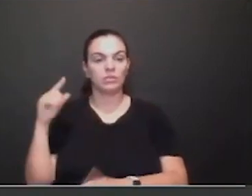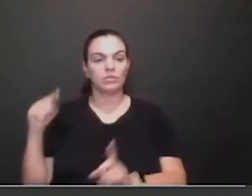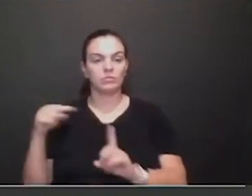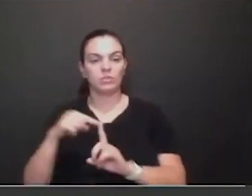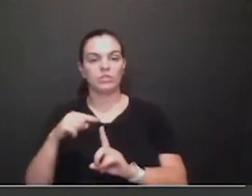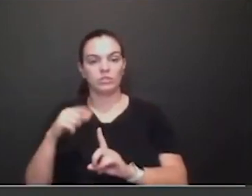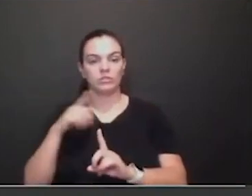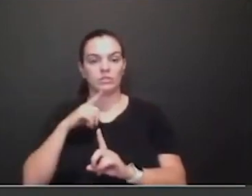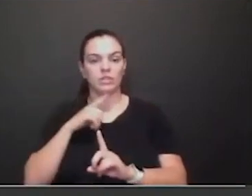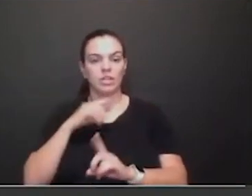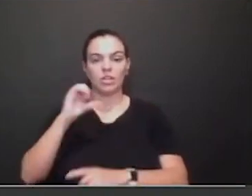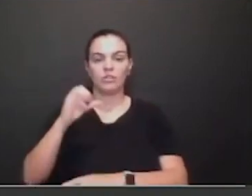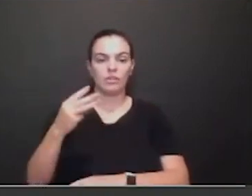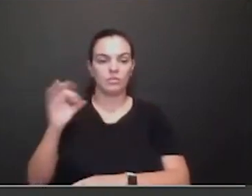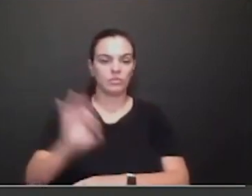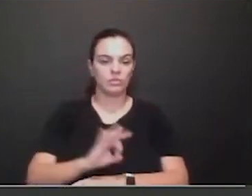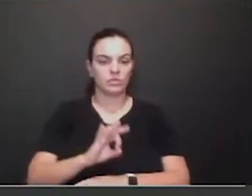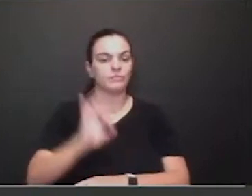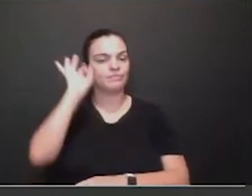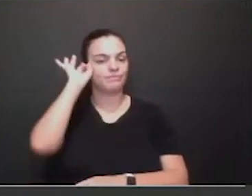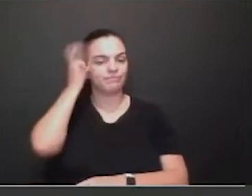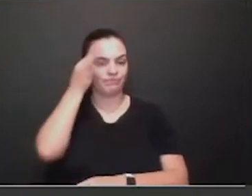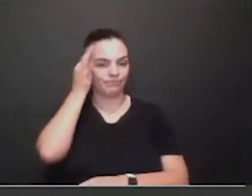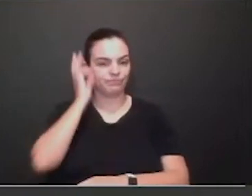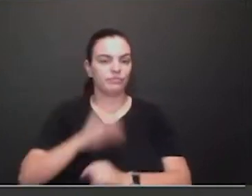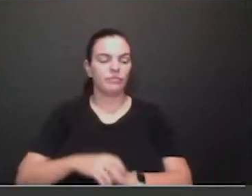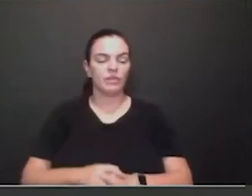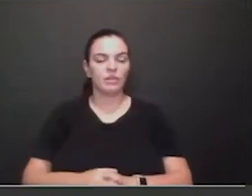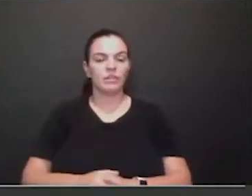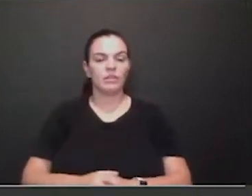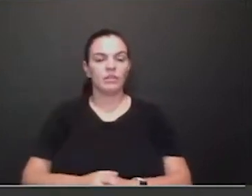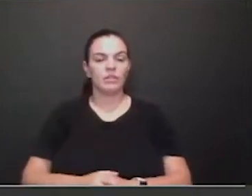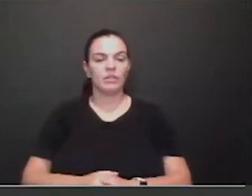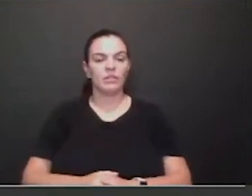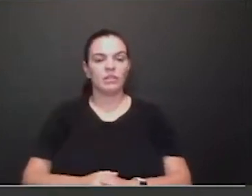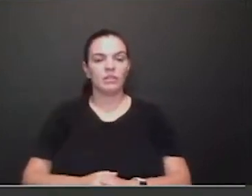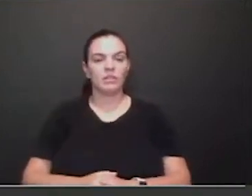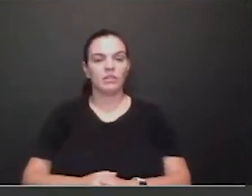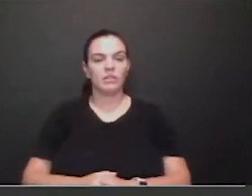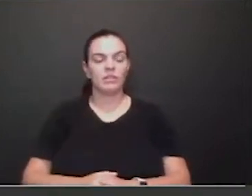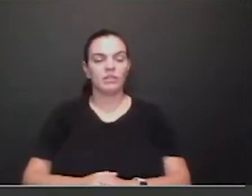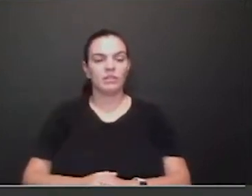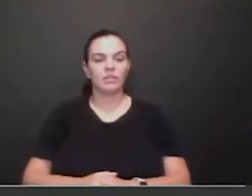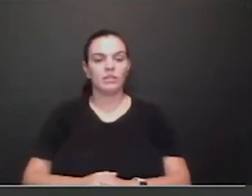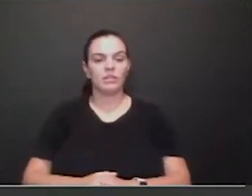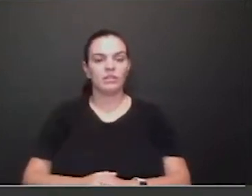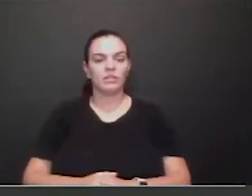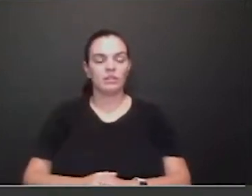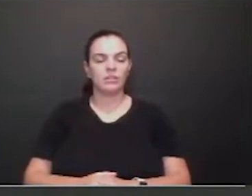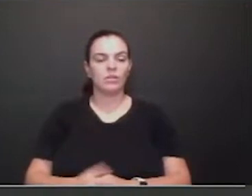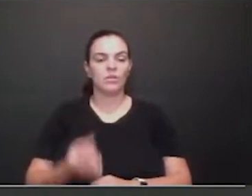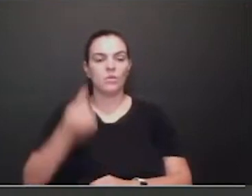seja, 93% já atendidas, apesar de a gente estar só no segundo ano do plano, e uma delas ainda